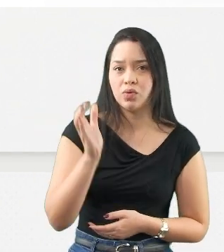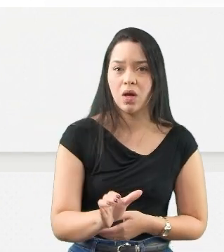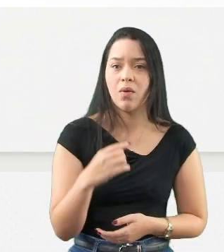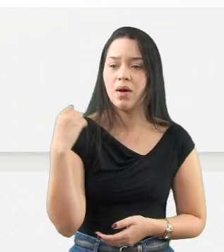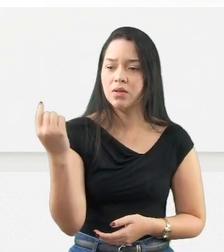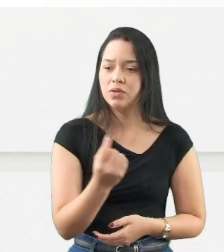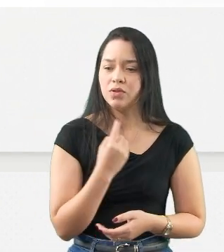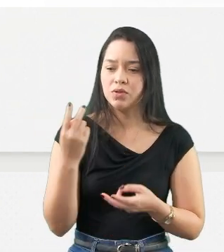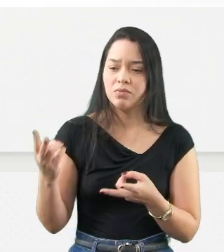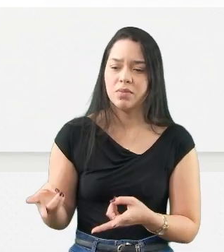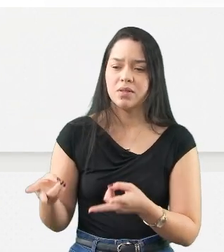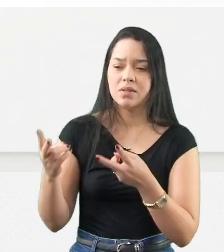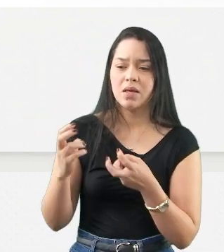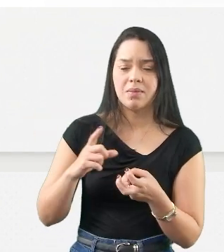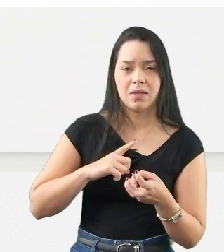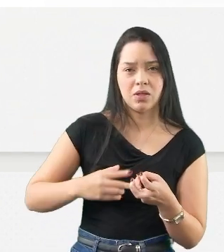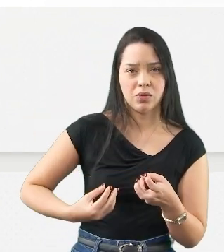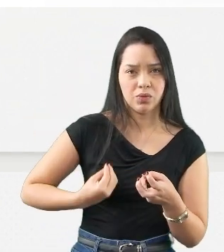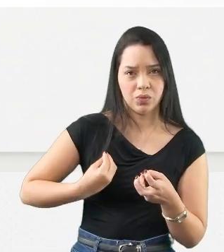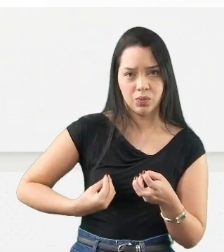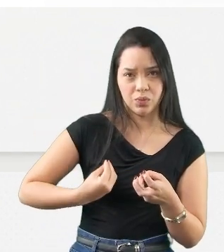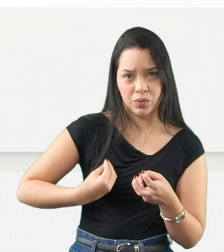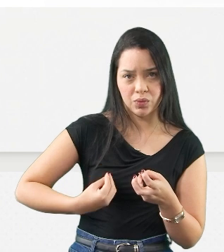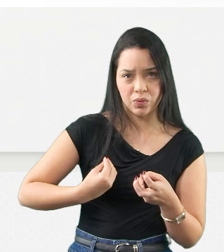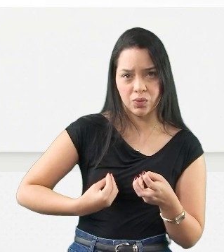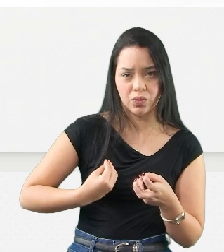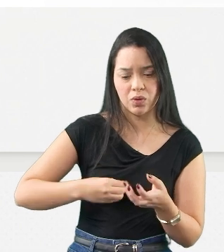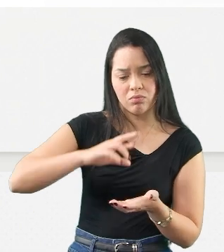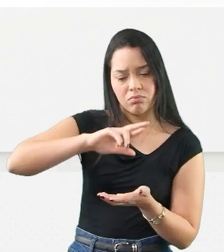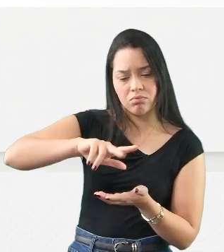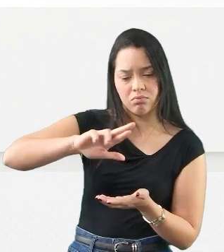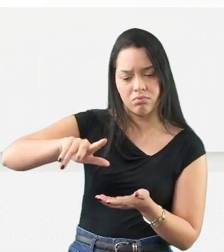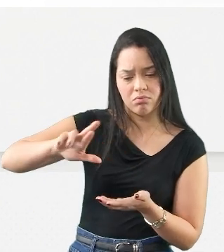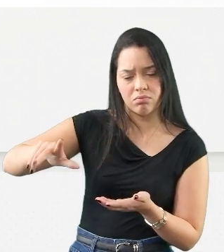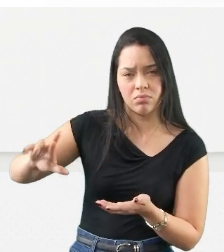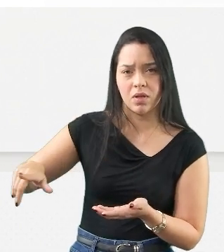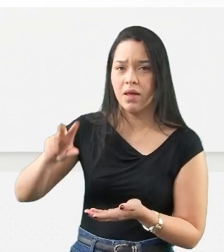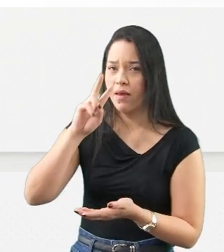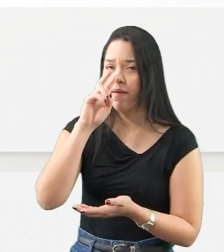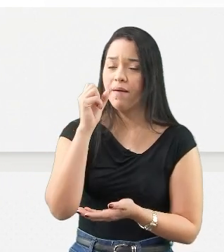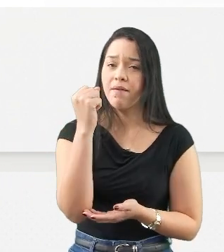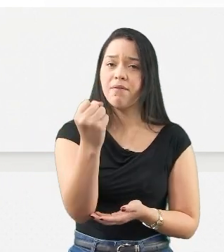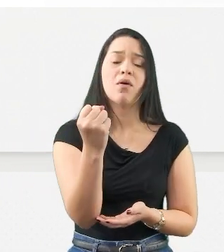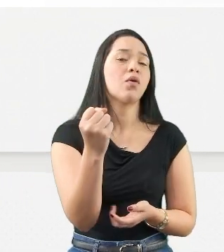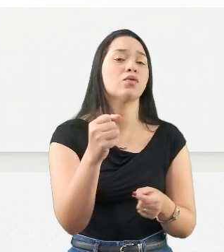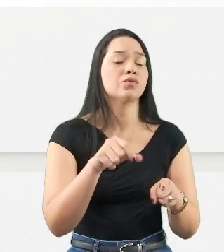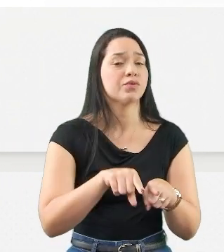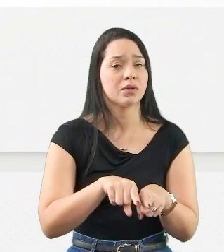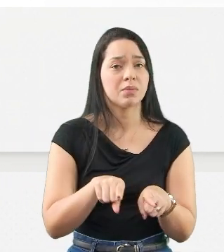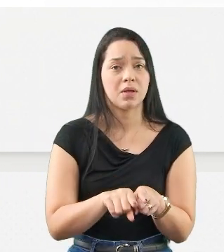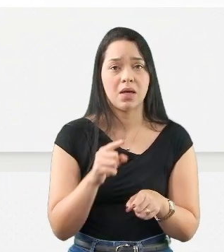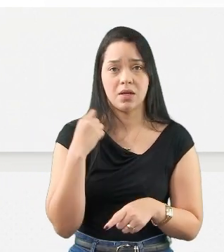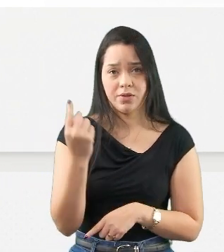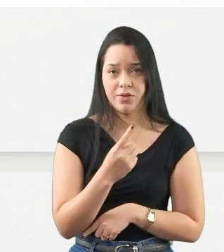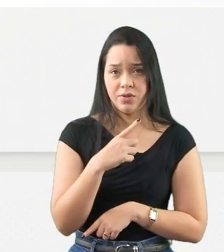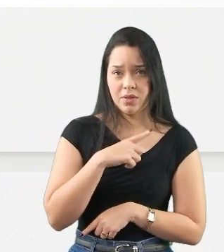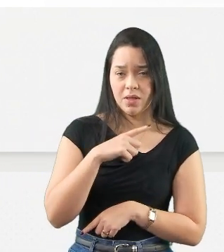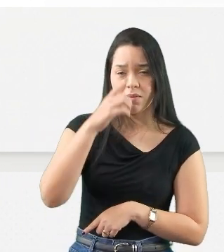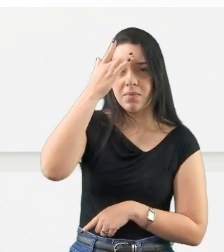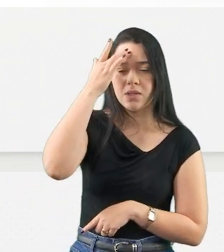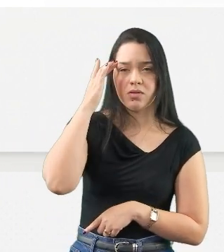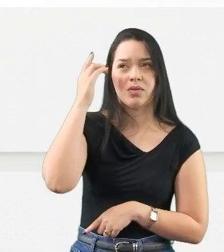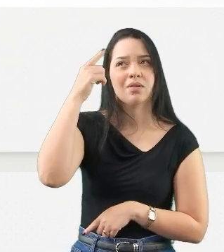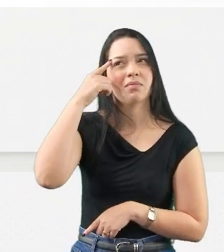que a gente vive em um mundo em que a heterogeneidade ela é muito forte. Consequentemente, a gente vai ter pessoas que